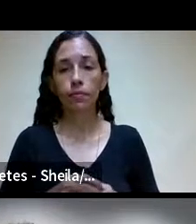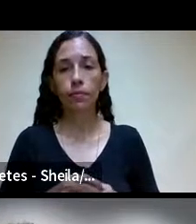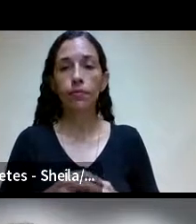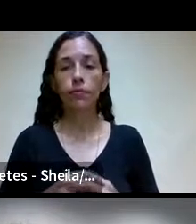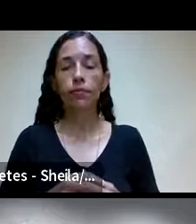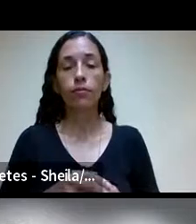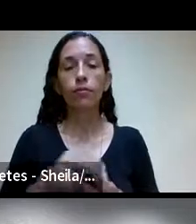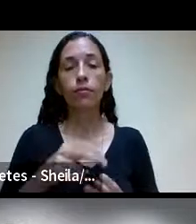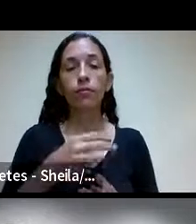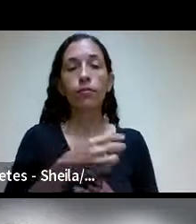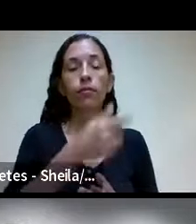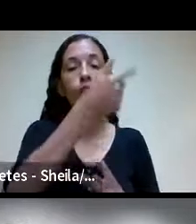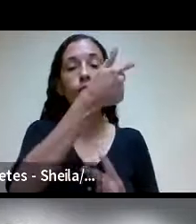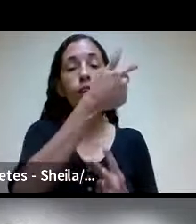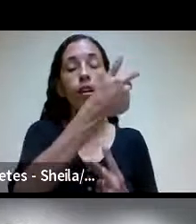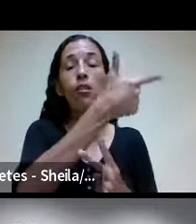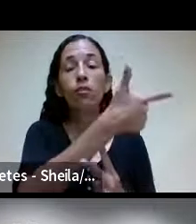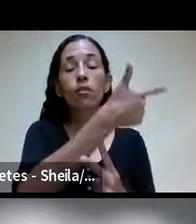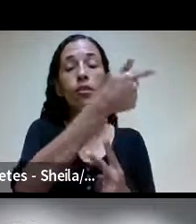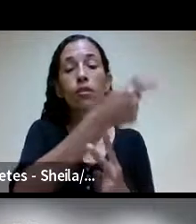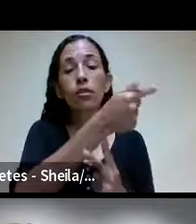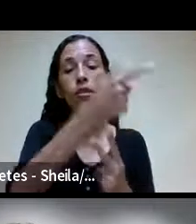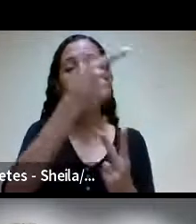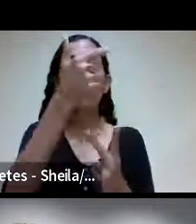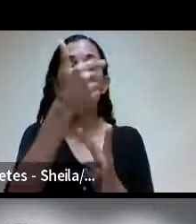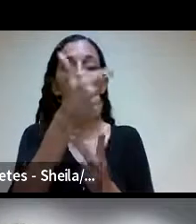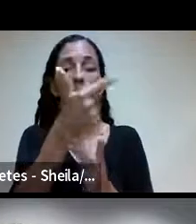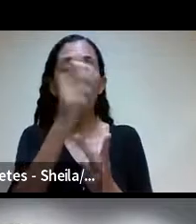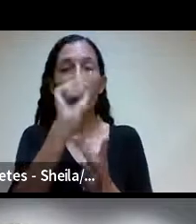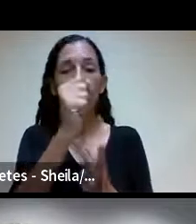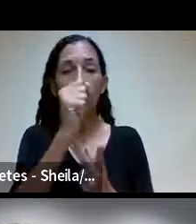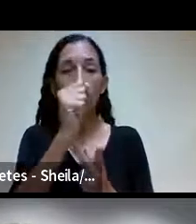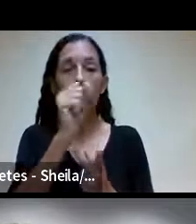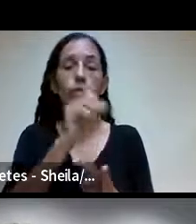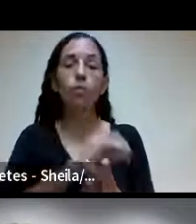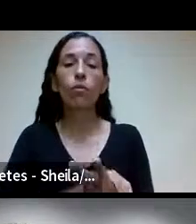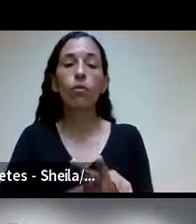Para o dia 27 e 28.